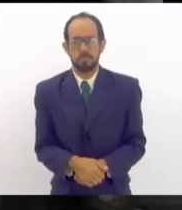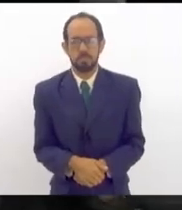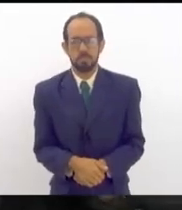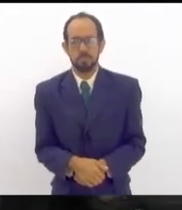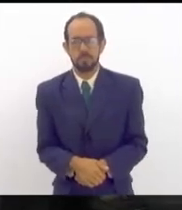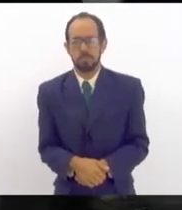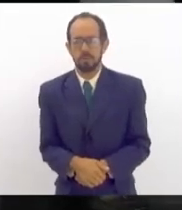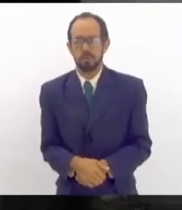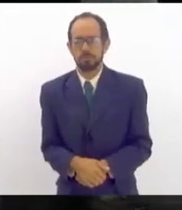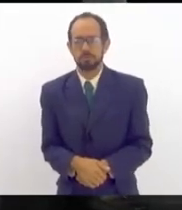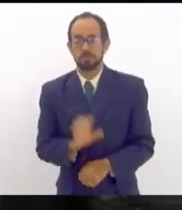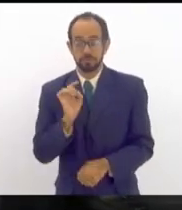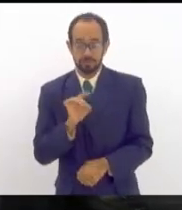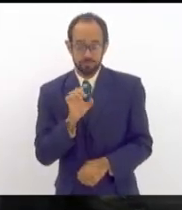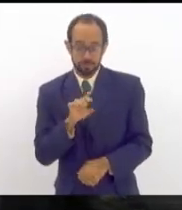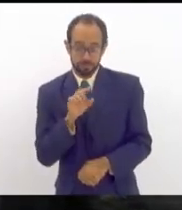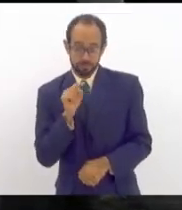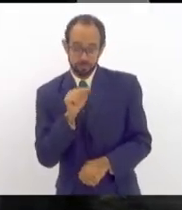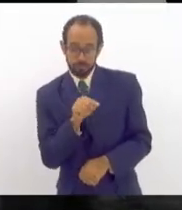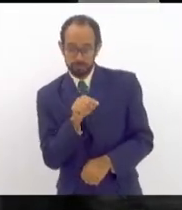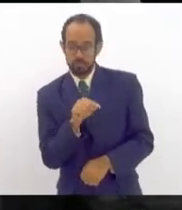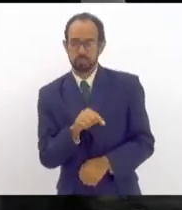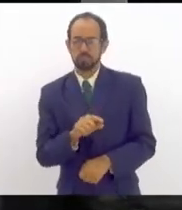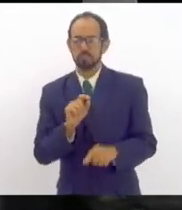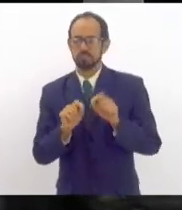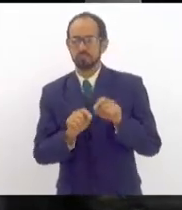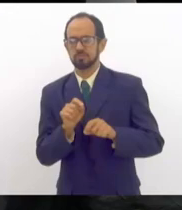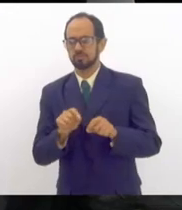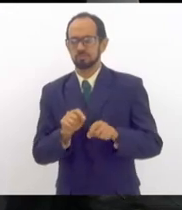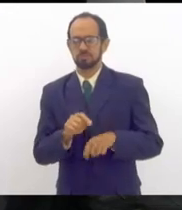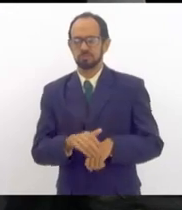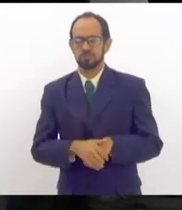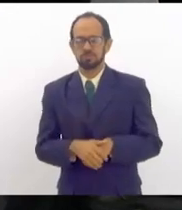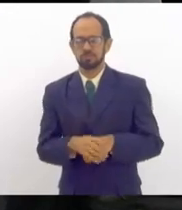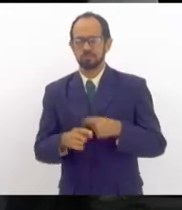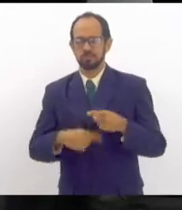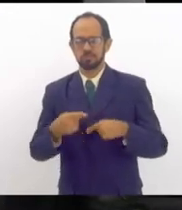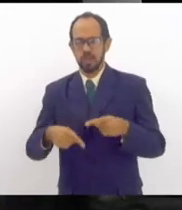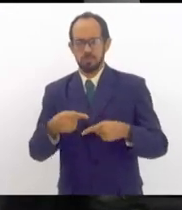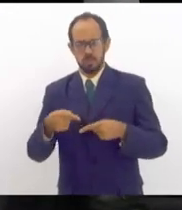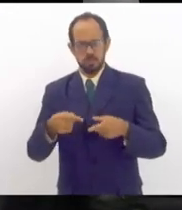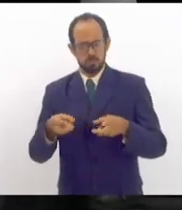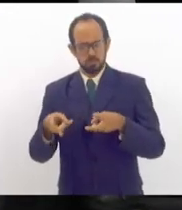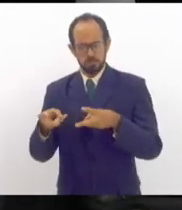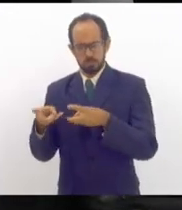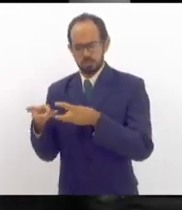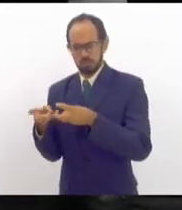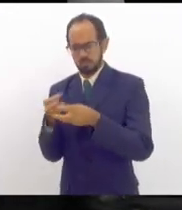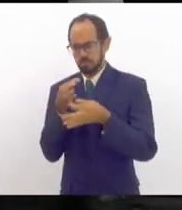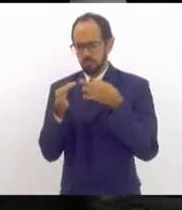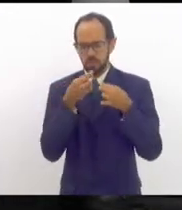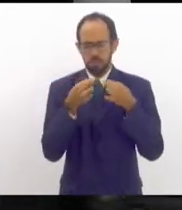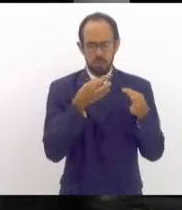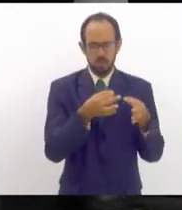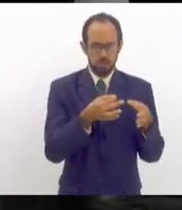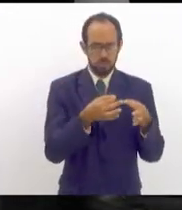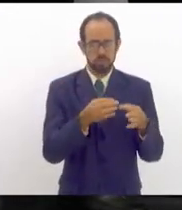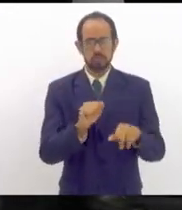nesse caso específico senhora presidente depois de ouvir diversas ponderações